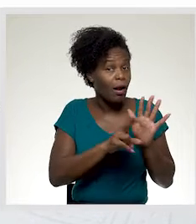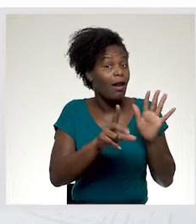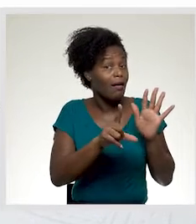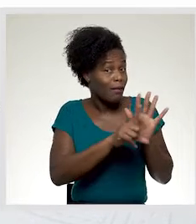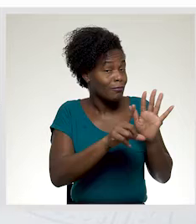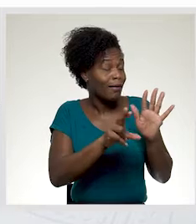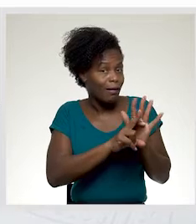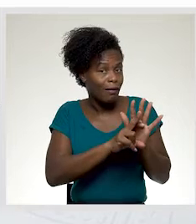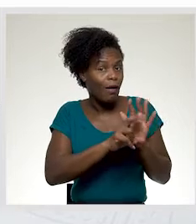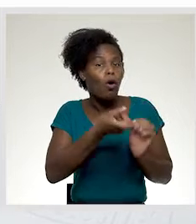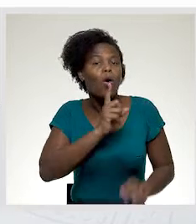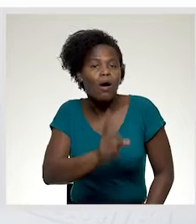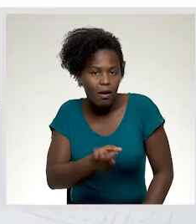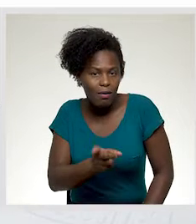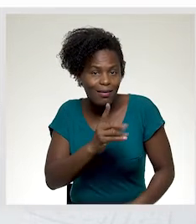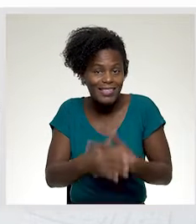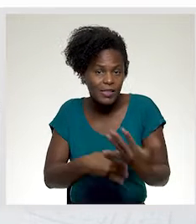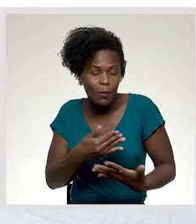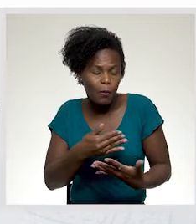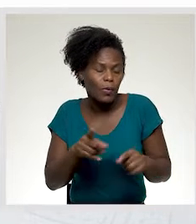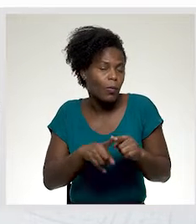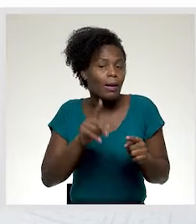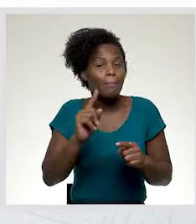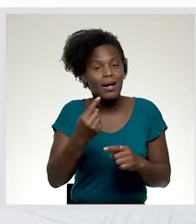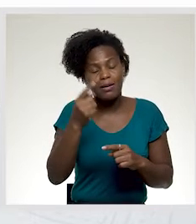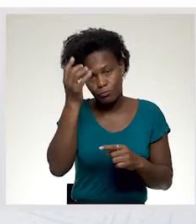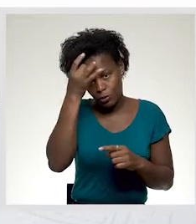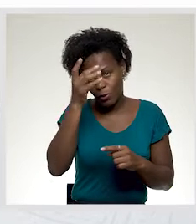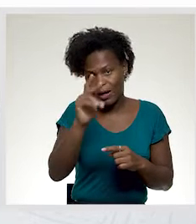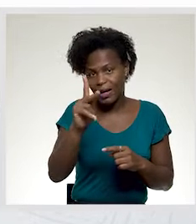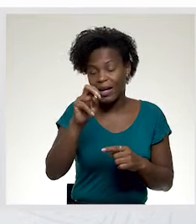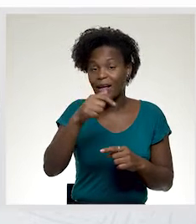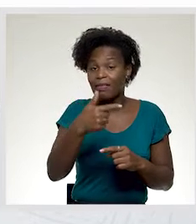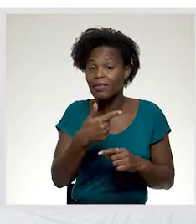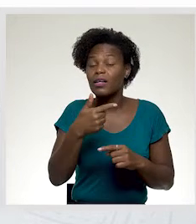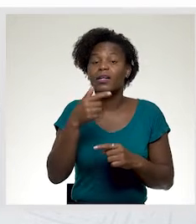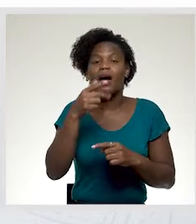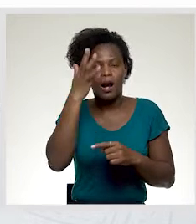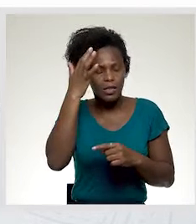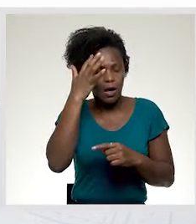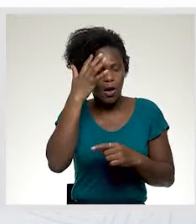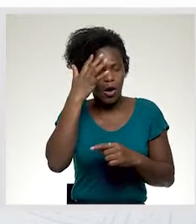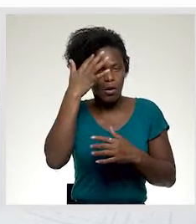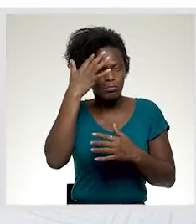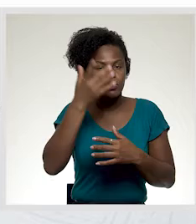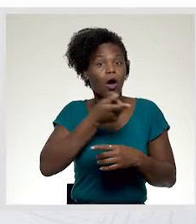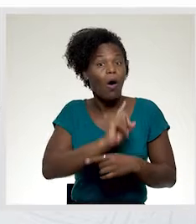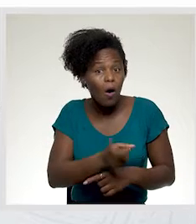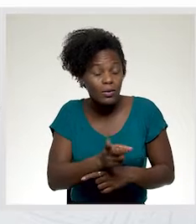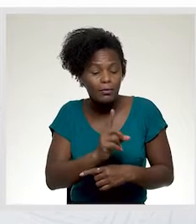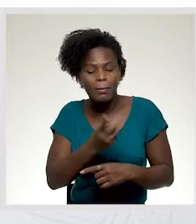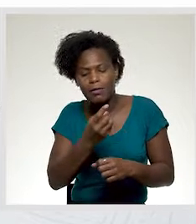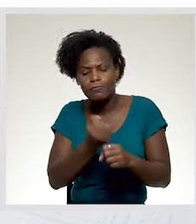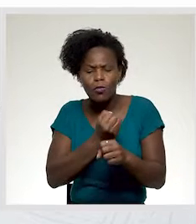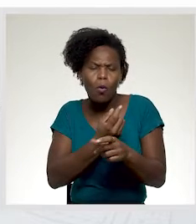determinada ação. É como se fosse uma ordem. Para Kant, a razão nos dá ordens para agir de uma maneira